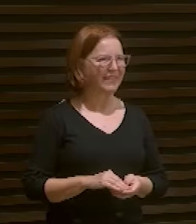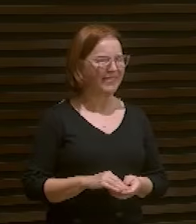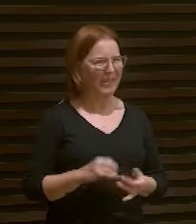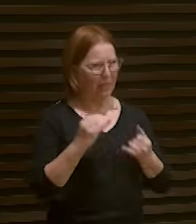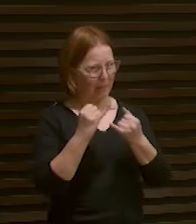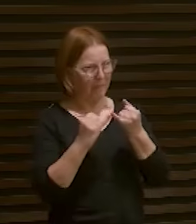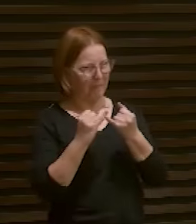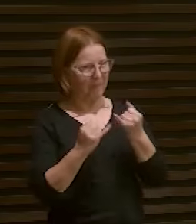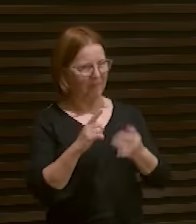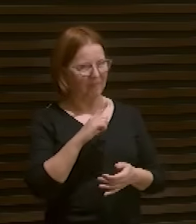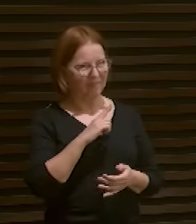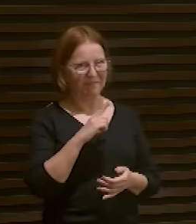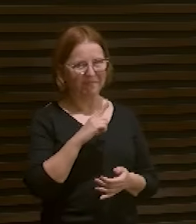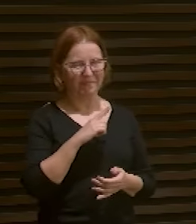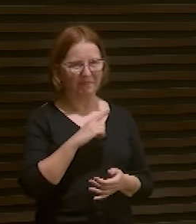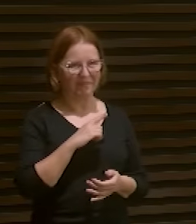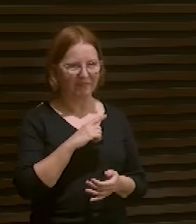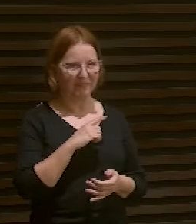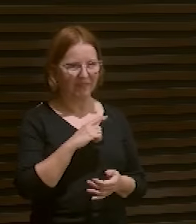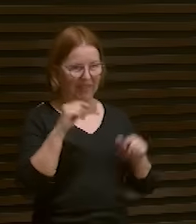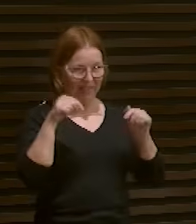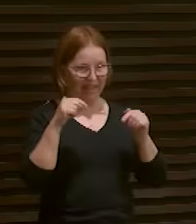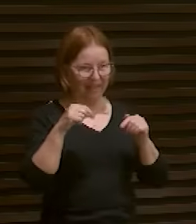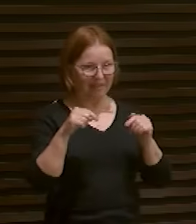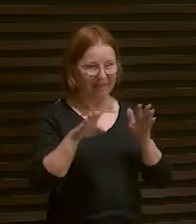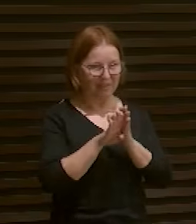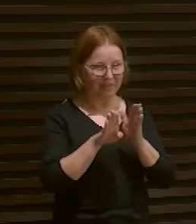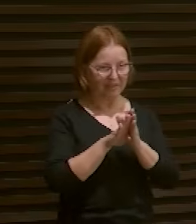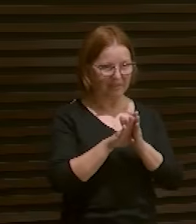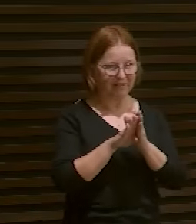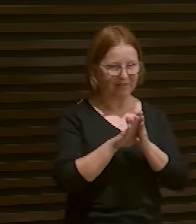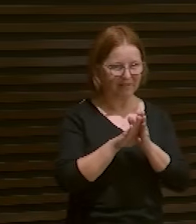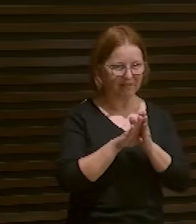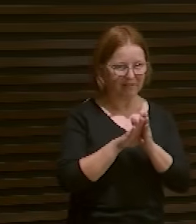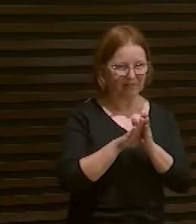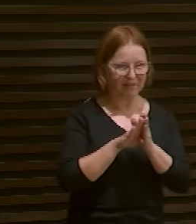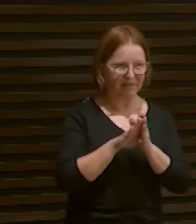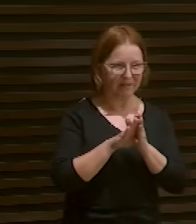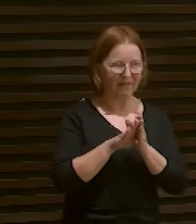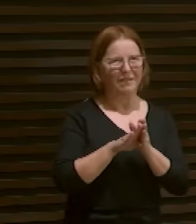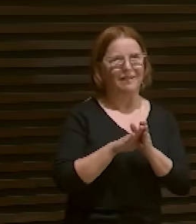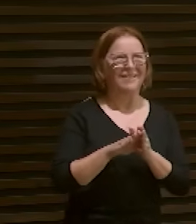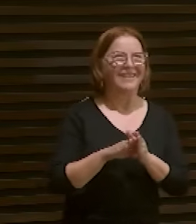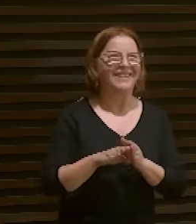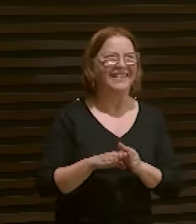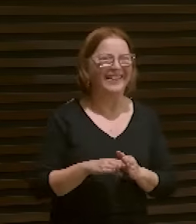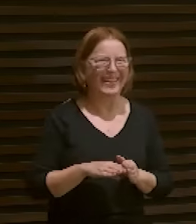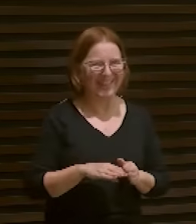parece que existe na nossa comunidade uma potestade da fofoca.